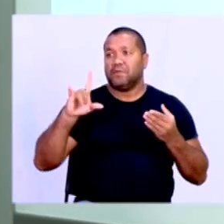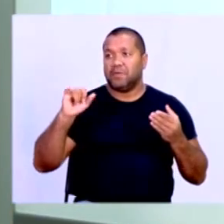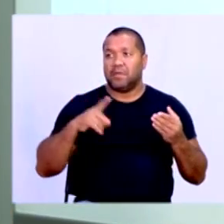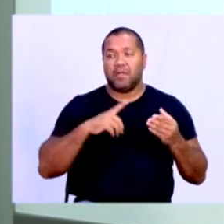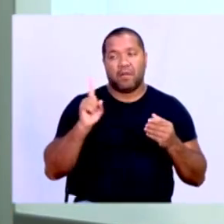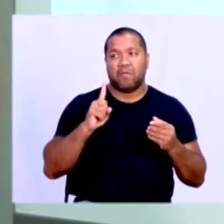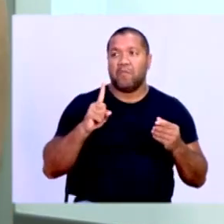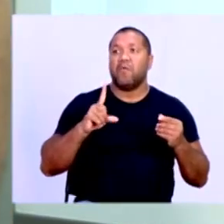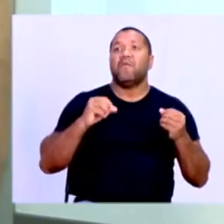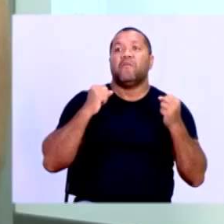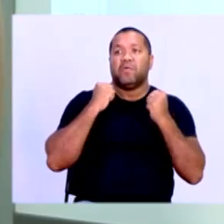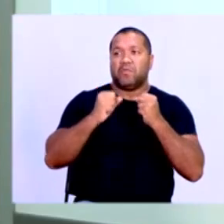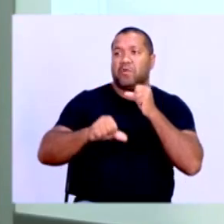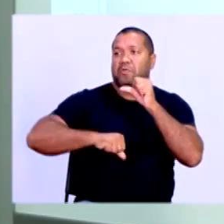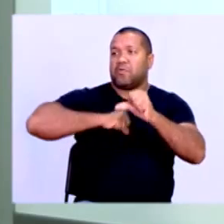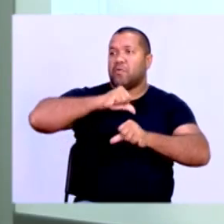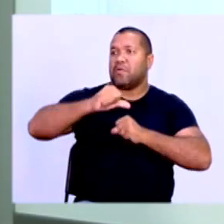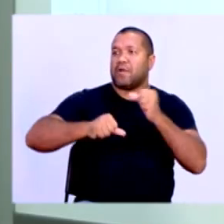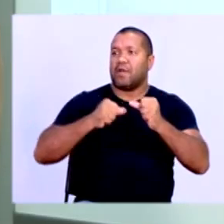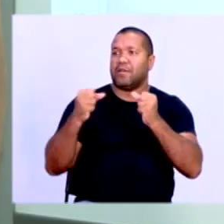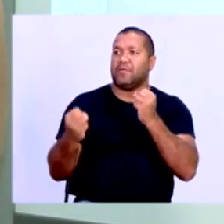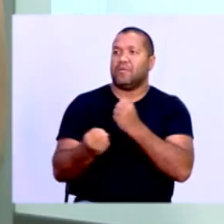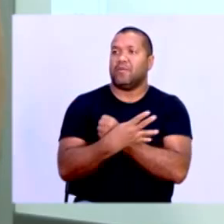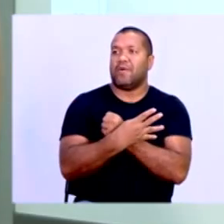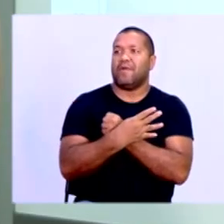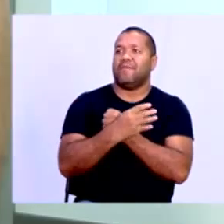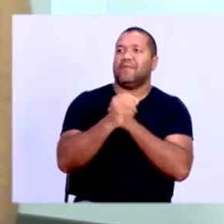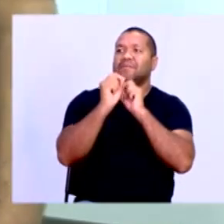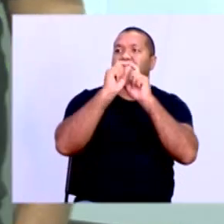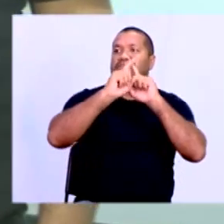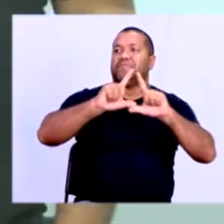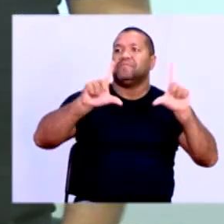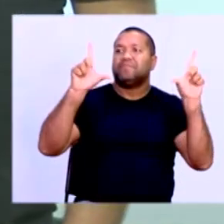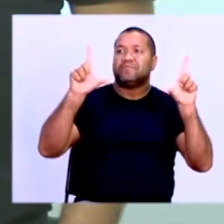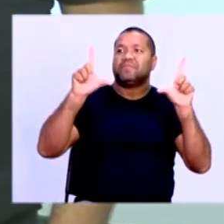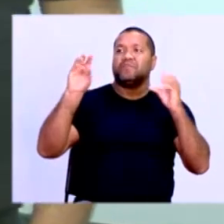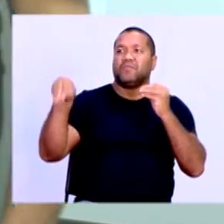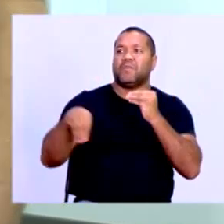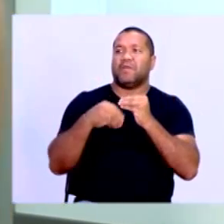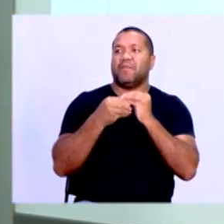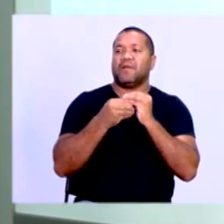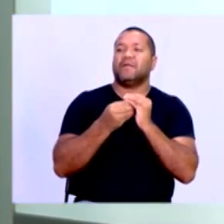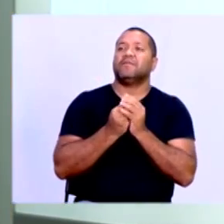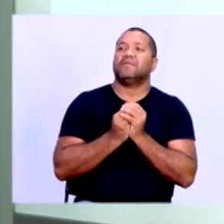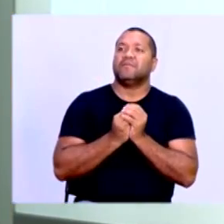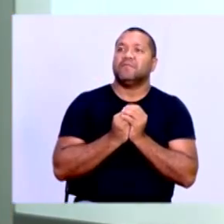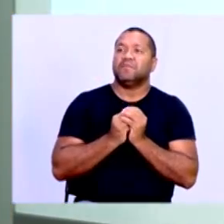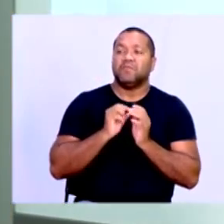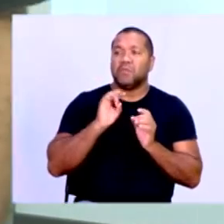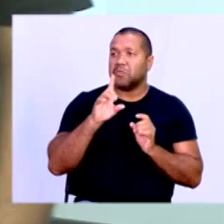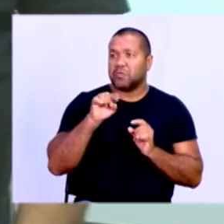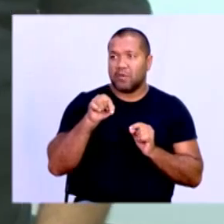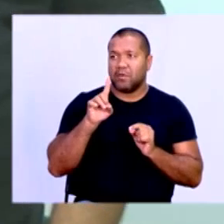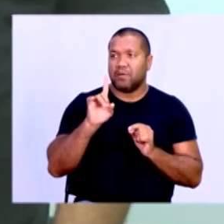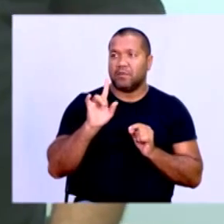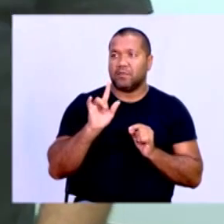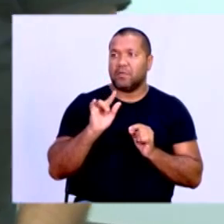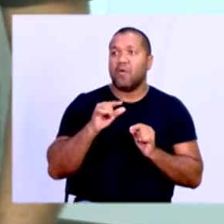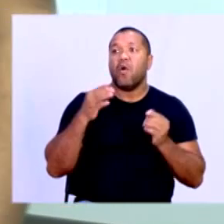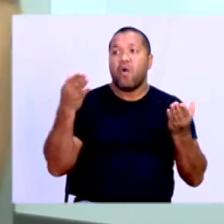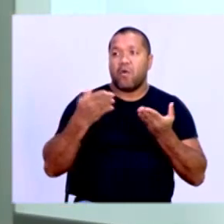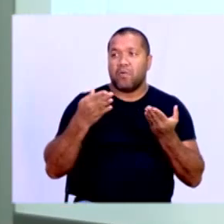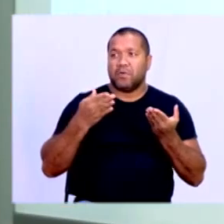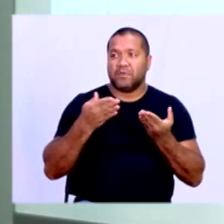Você pode aplicar novas interfaces, novos layouts na aplicação. E não só isso, você pode hoje em